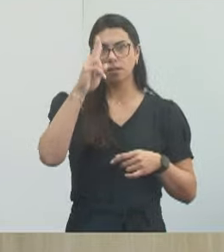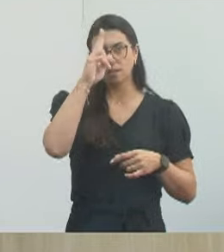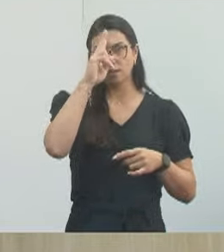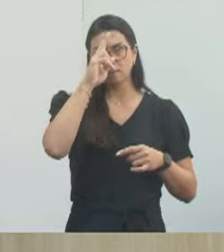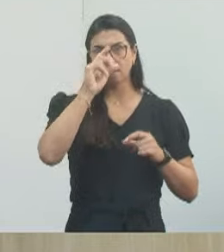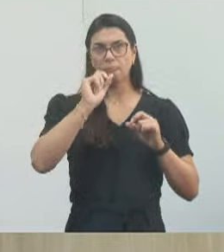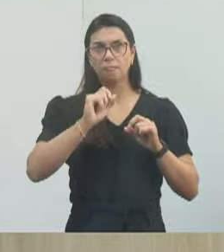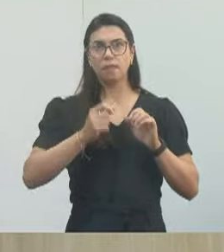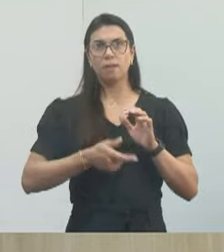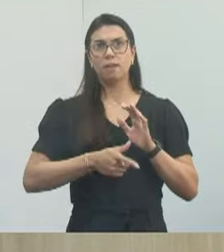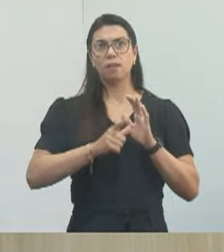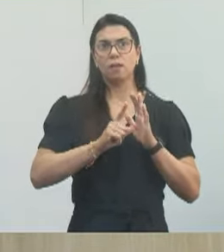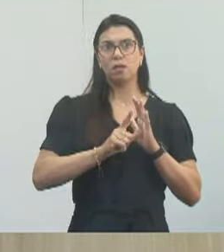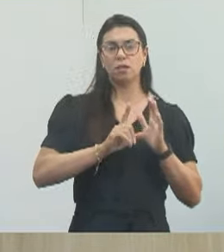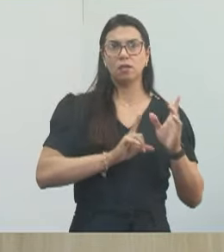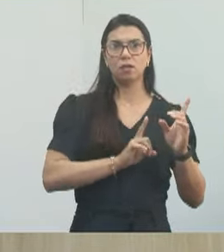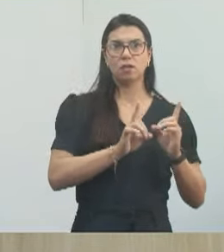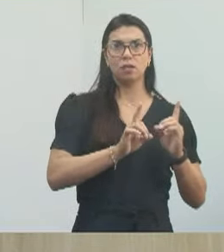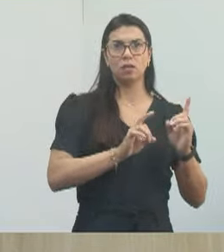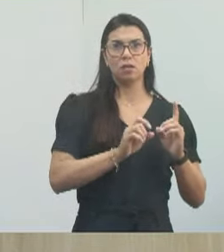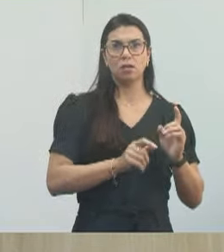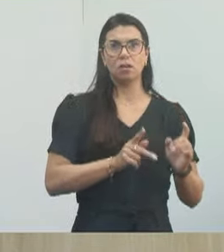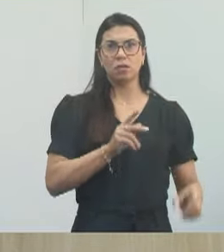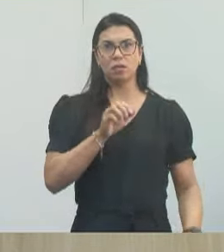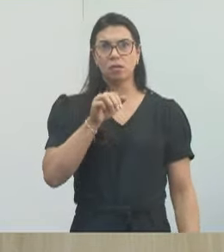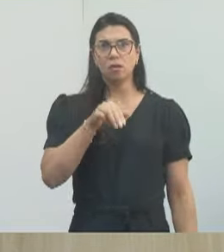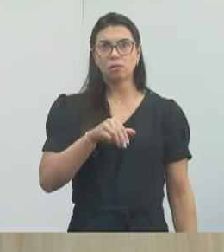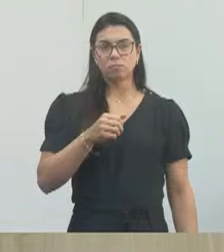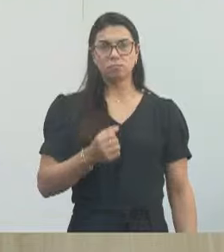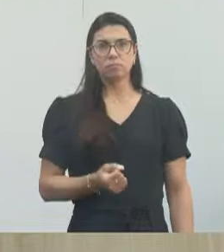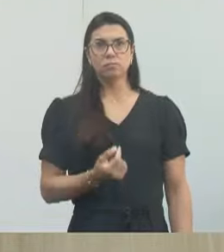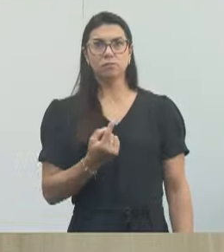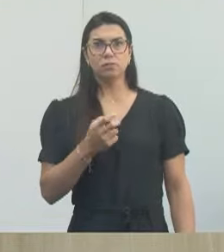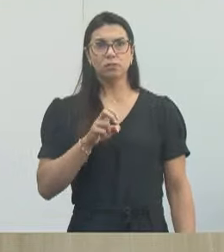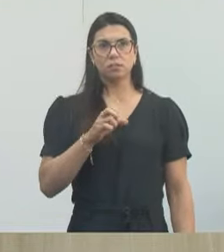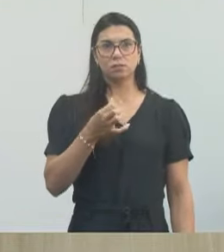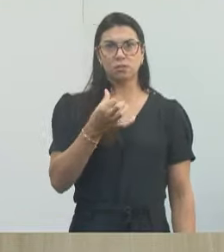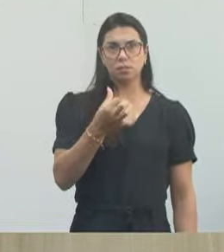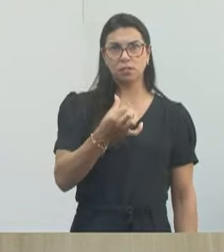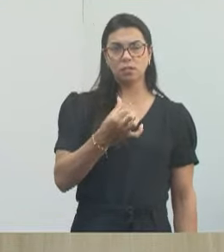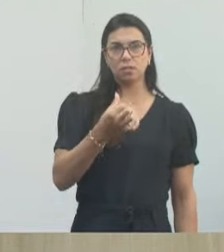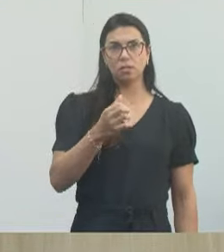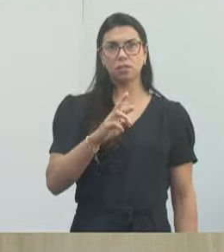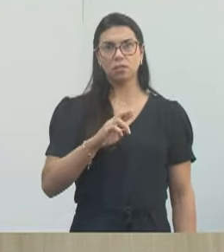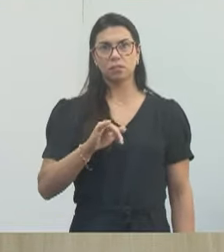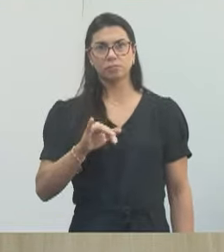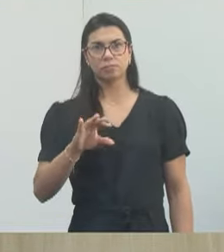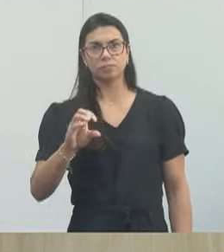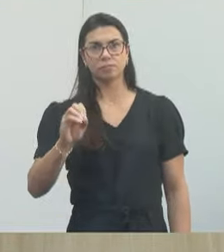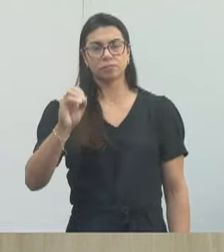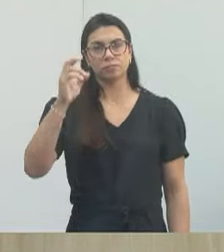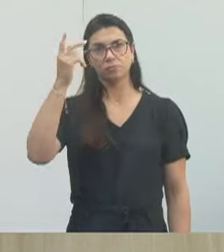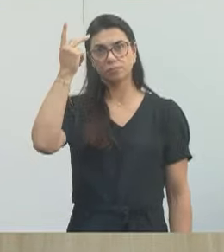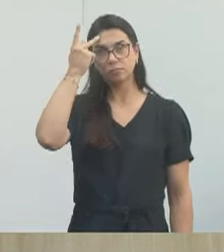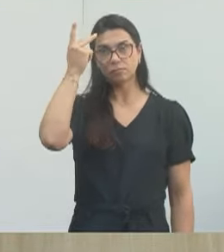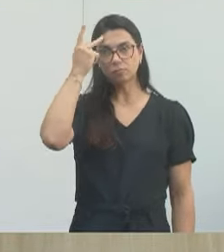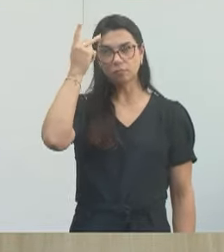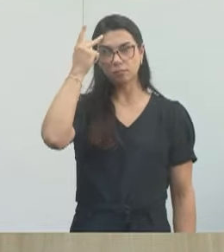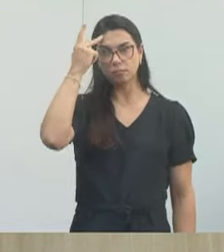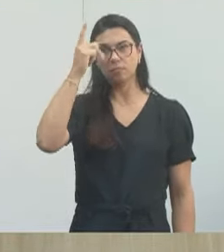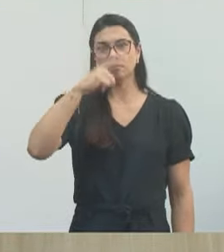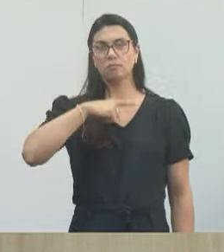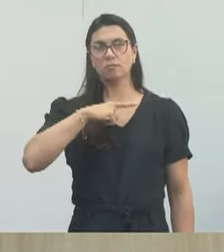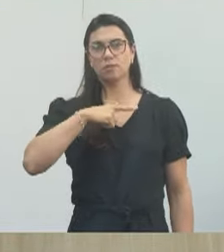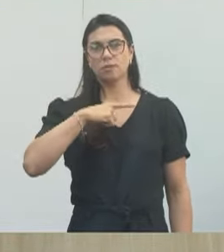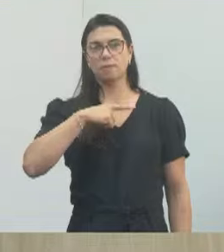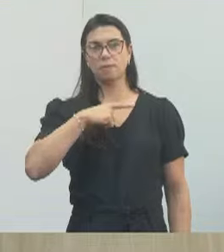presente Dutra 156 do Rio São Paulo caus drástica